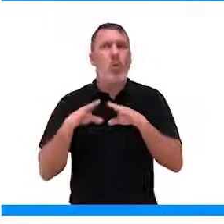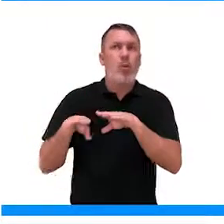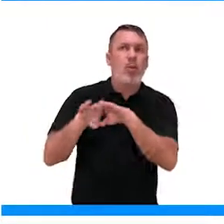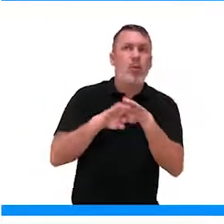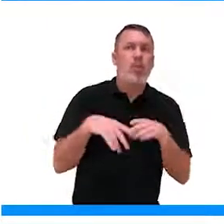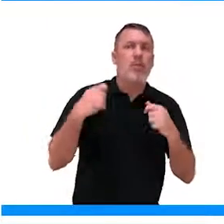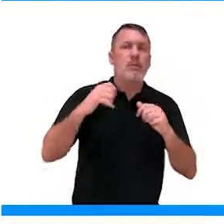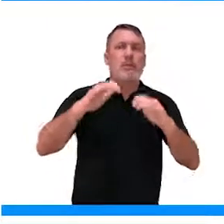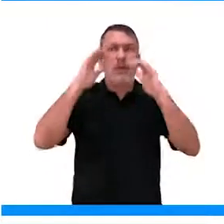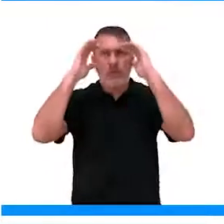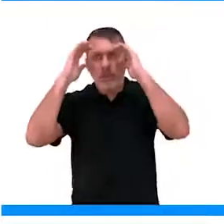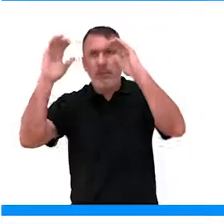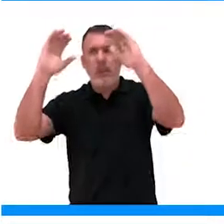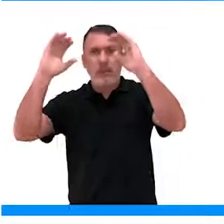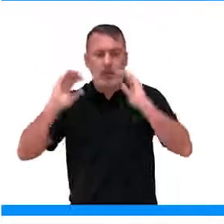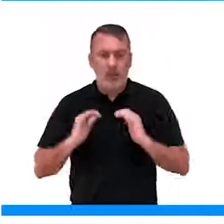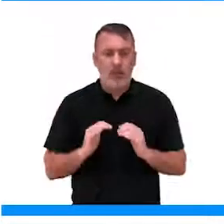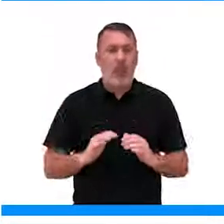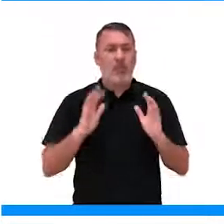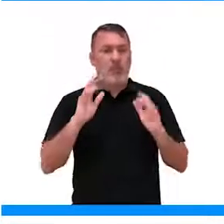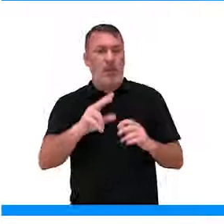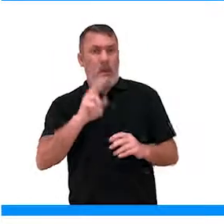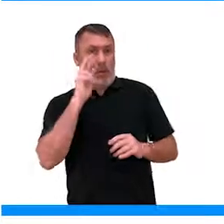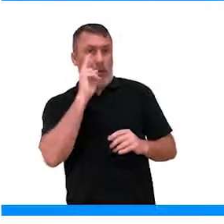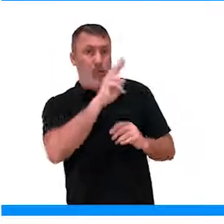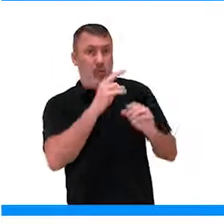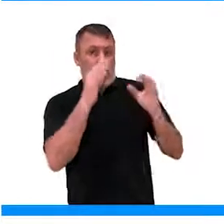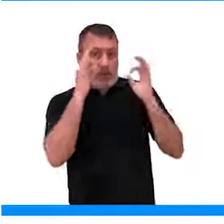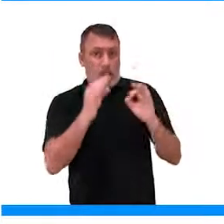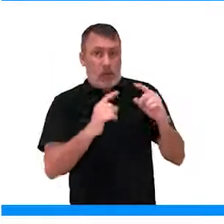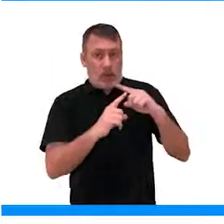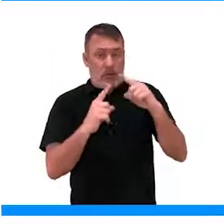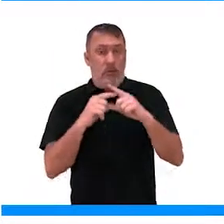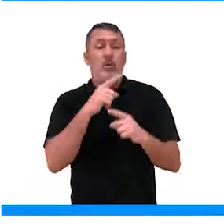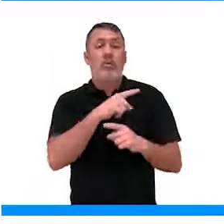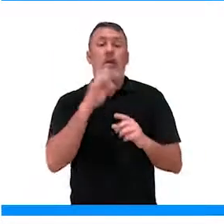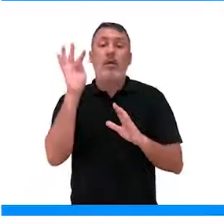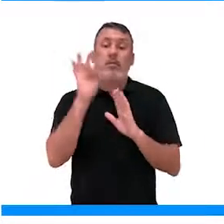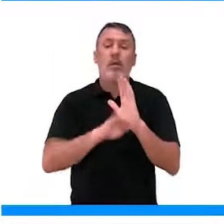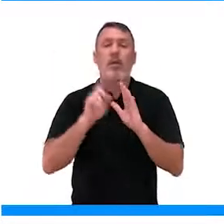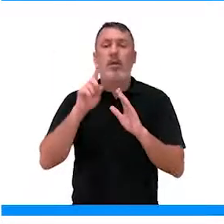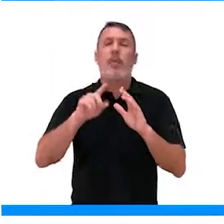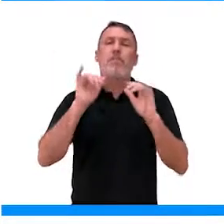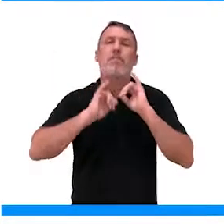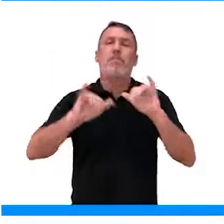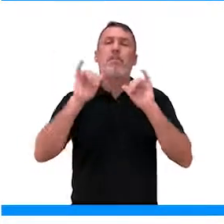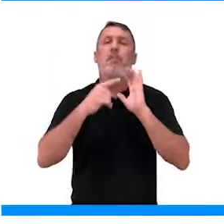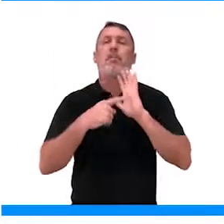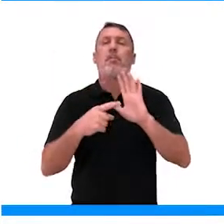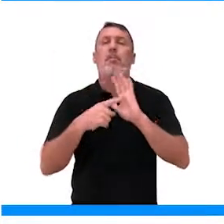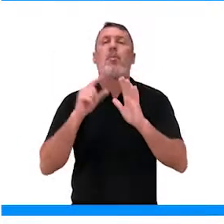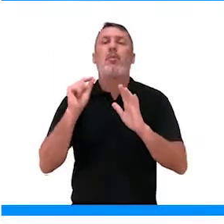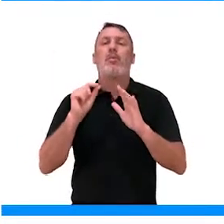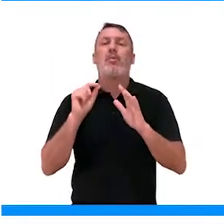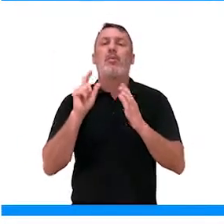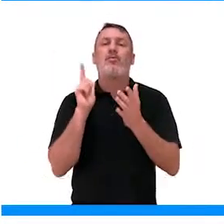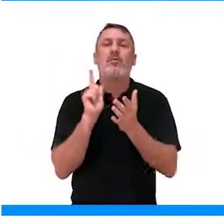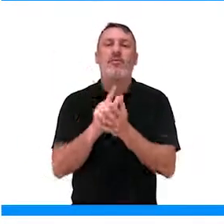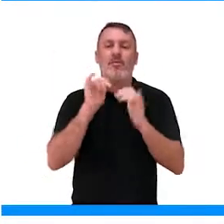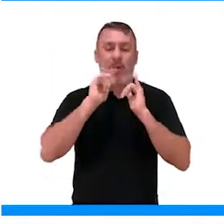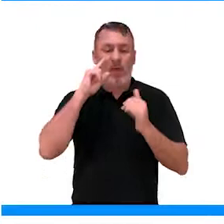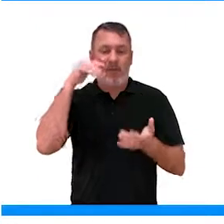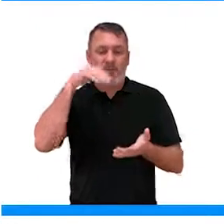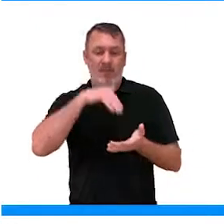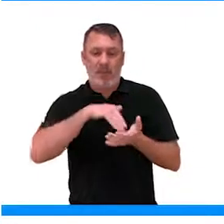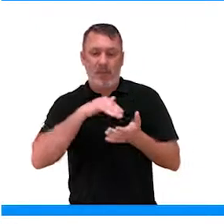né, pensar na igualdade, né, e respeito a todos. Mas você olha, você vê que é um texto, é uma propaganda, um texto